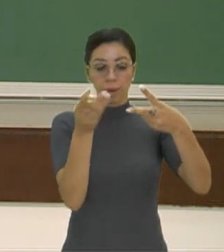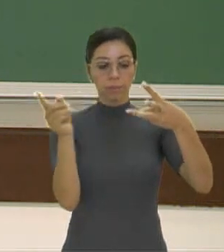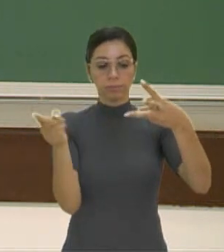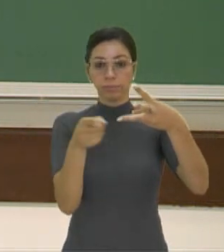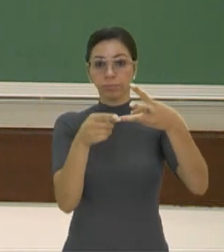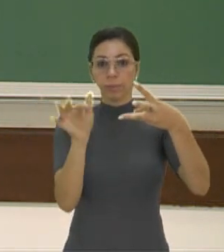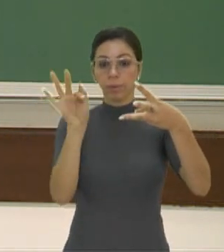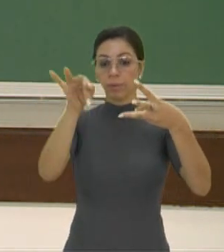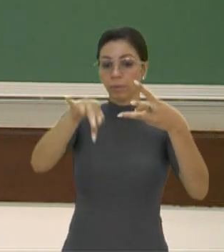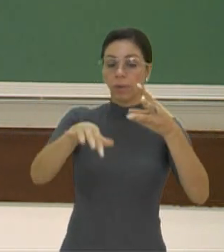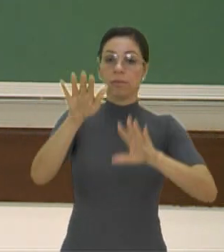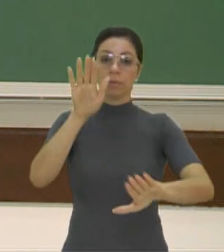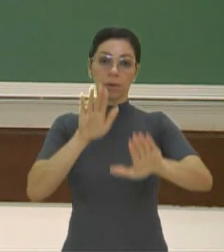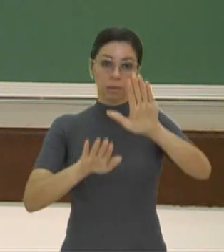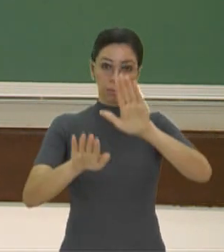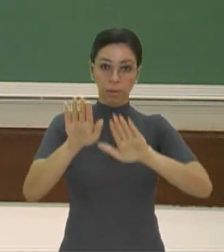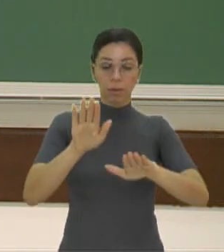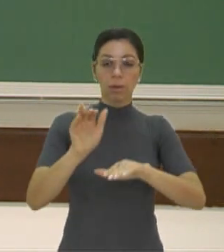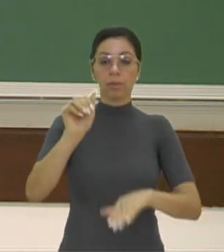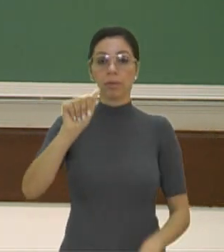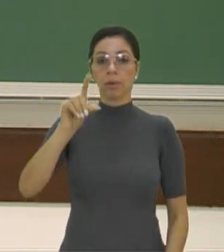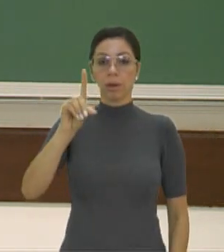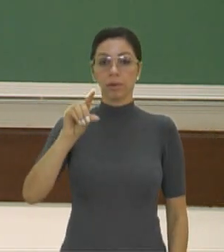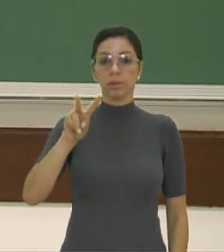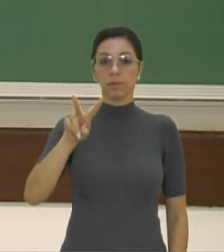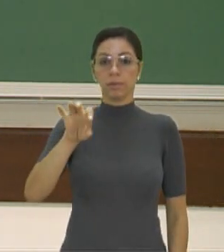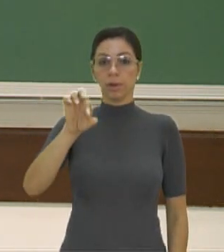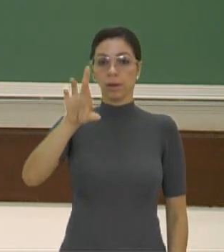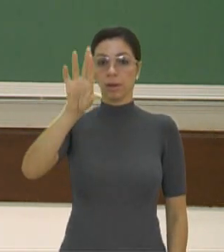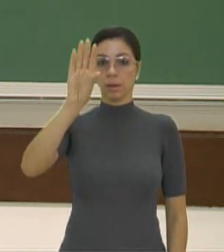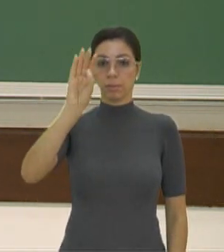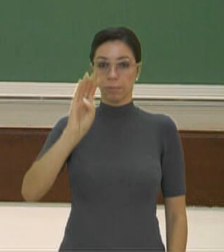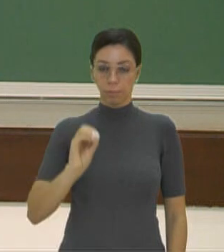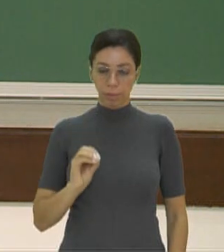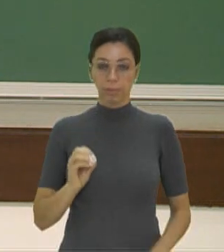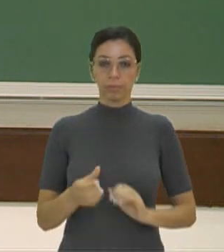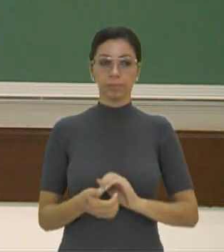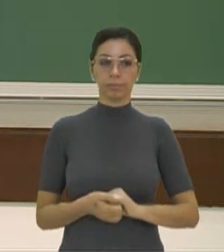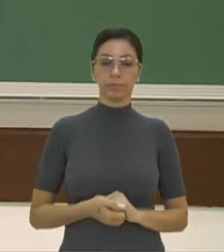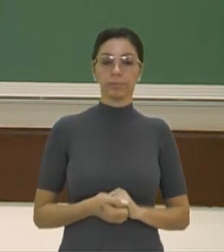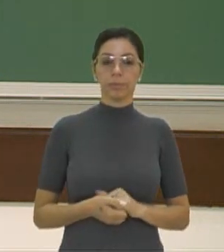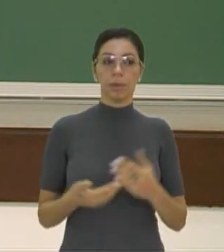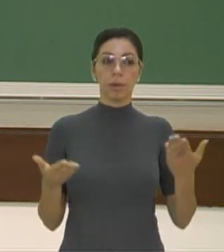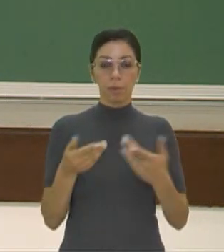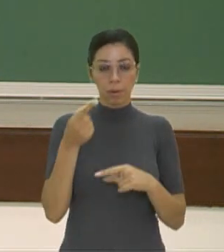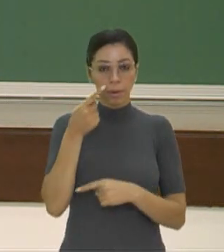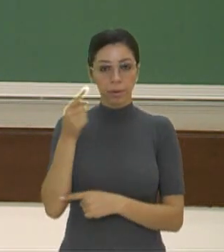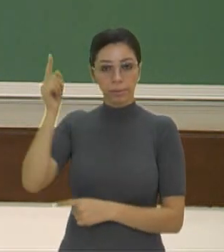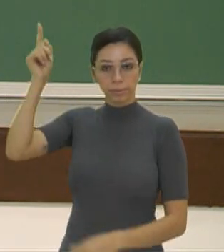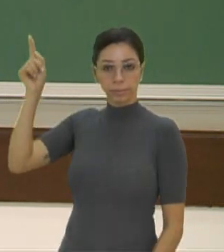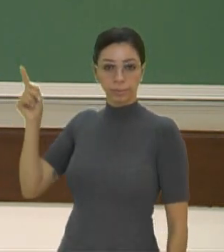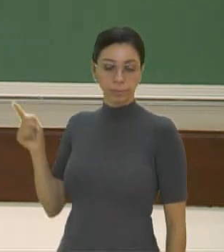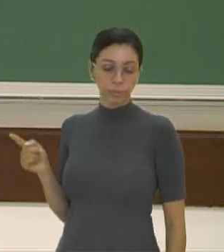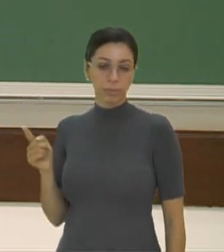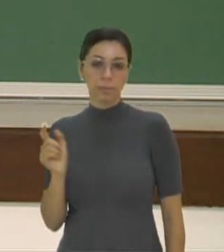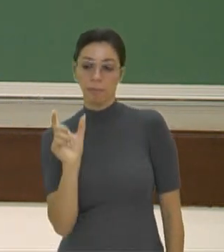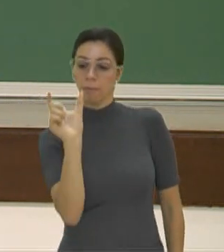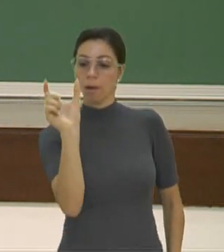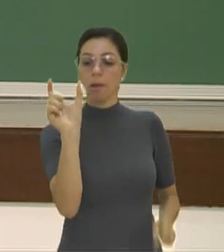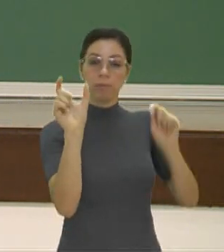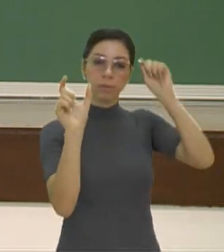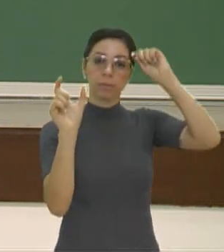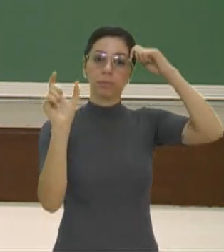ok? Com base nessa nossa fala, observem que todas as palavras que estão em destaque, elas